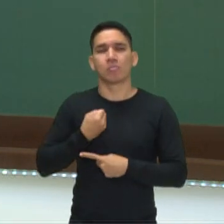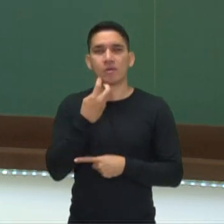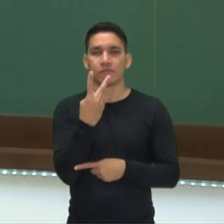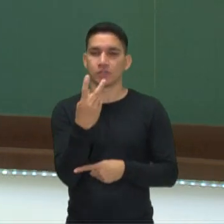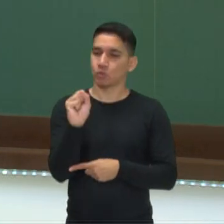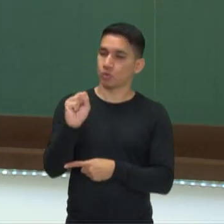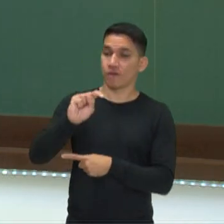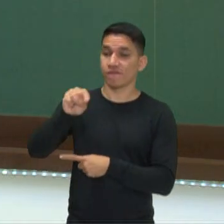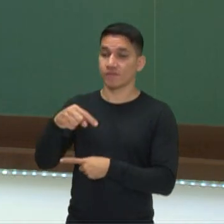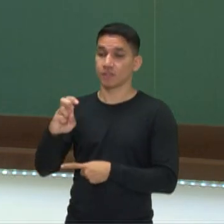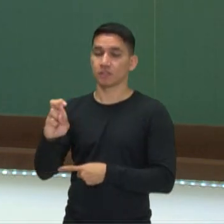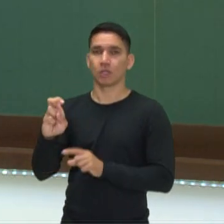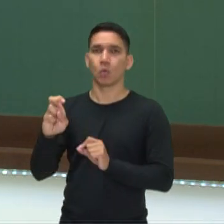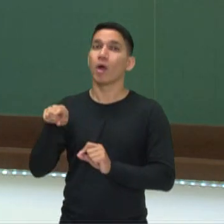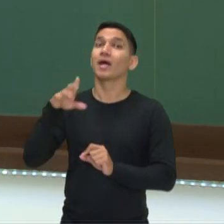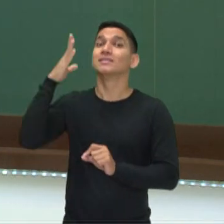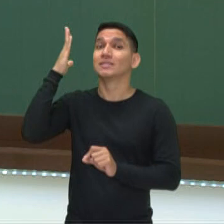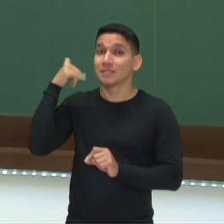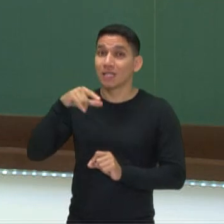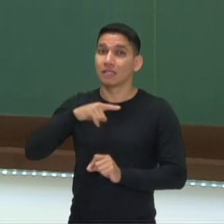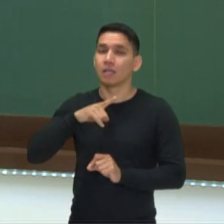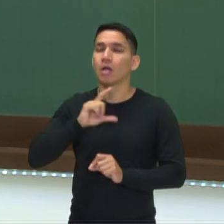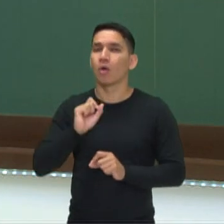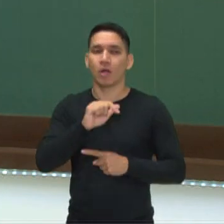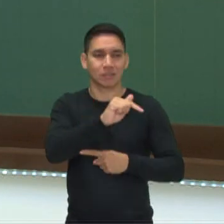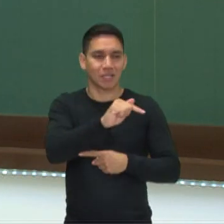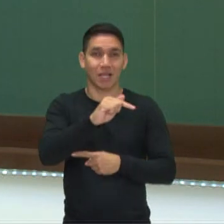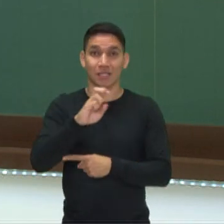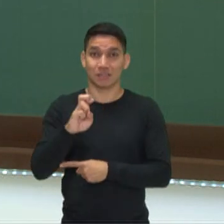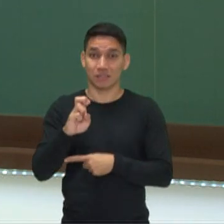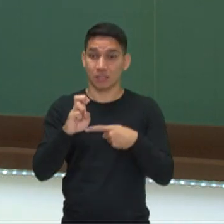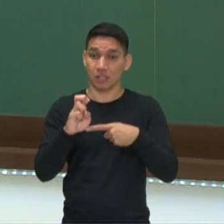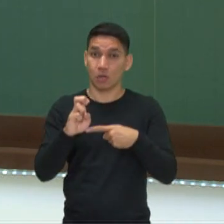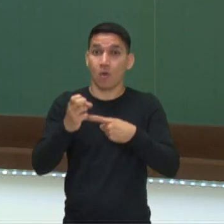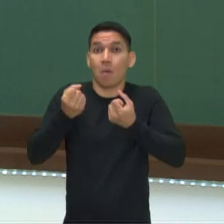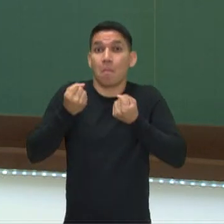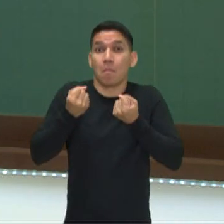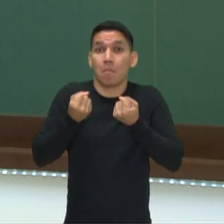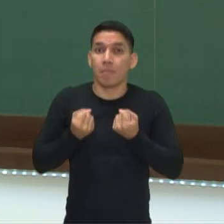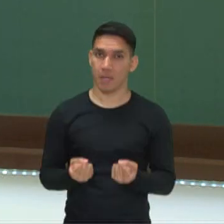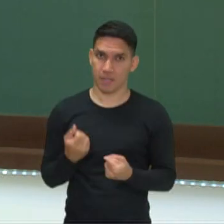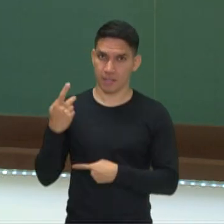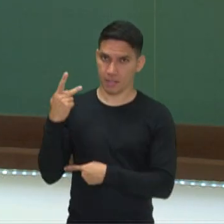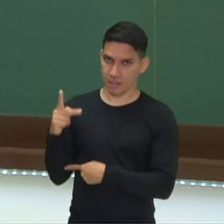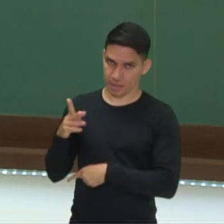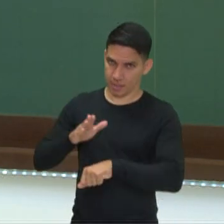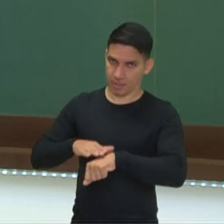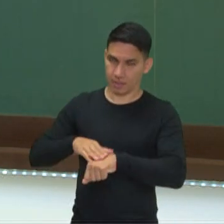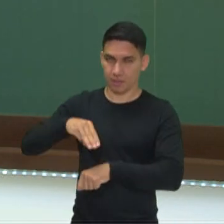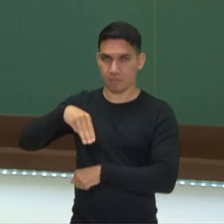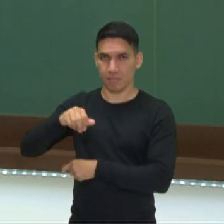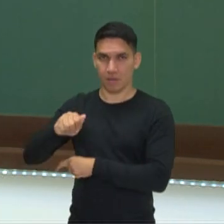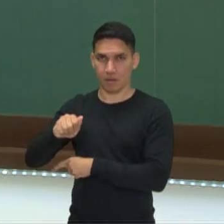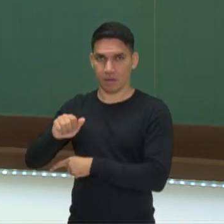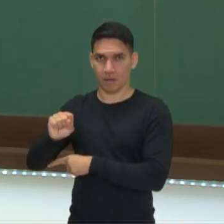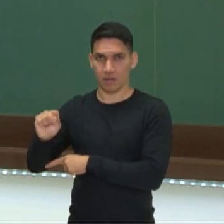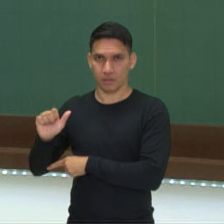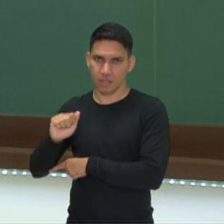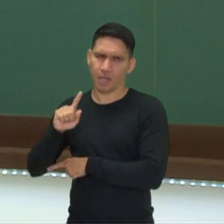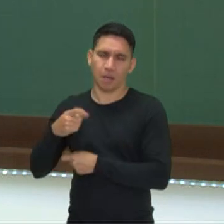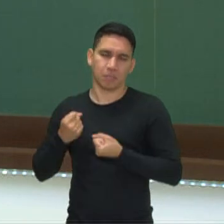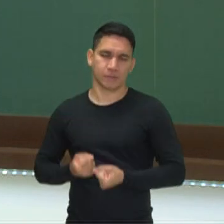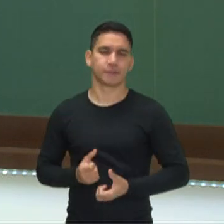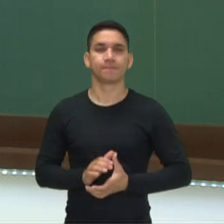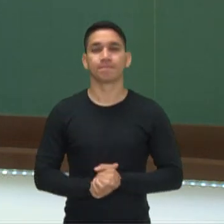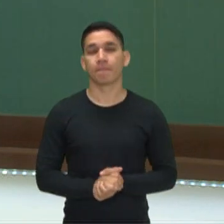28,5. Sabendo que ela tem 75 quilogramas, é a massa dela, o peso,